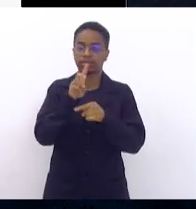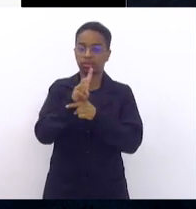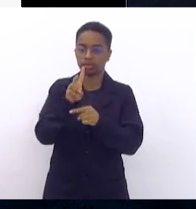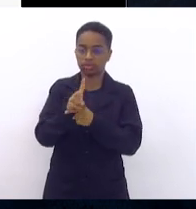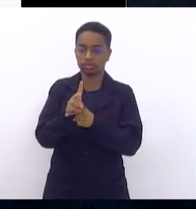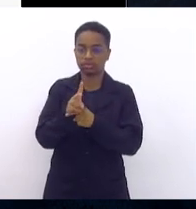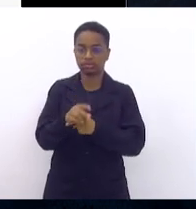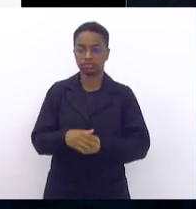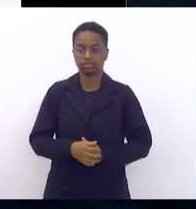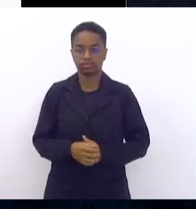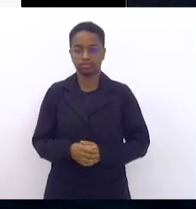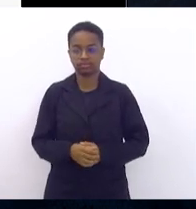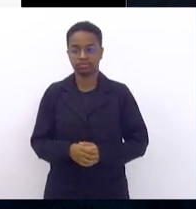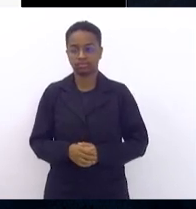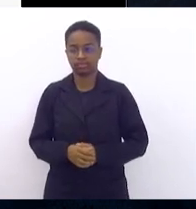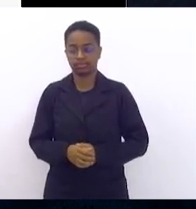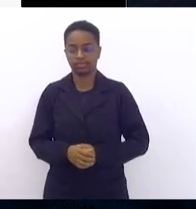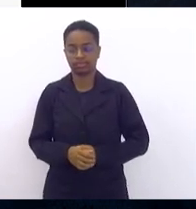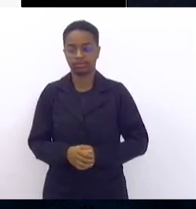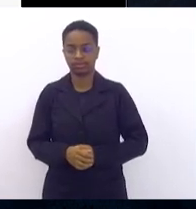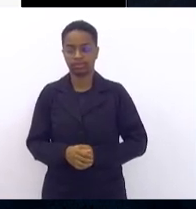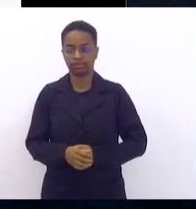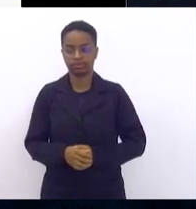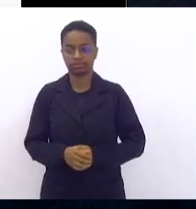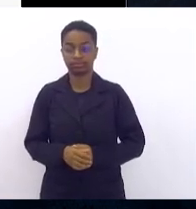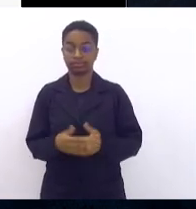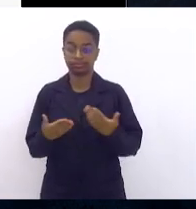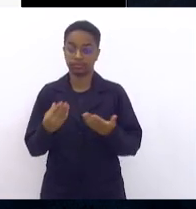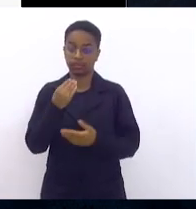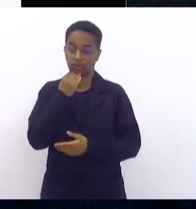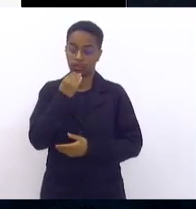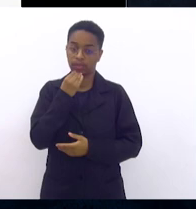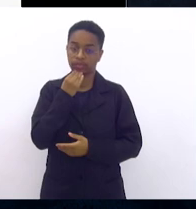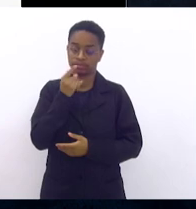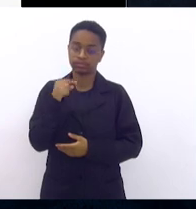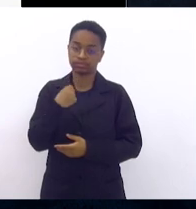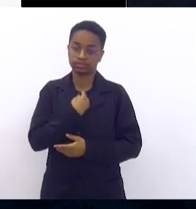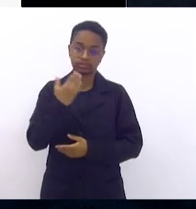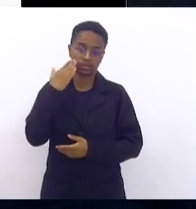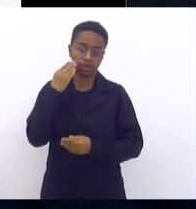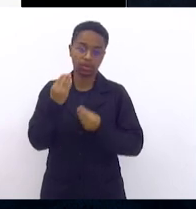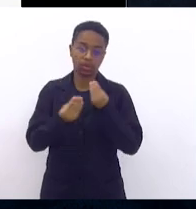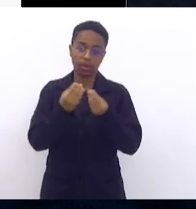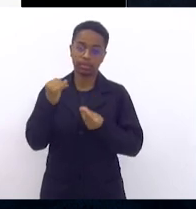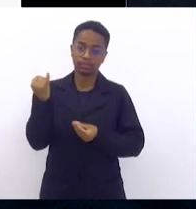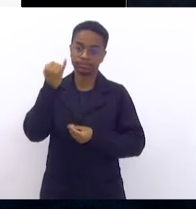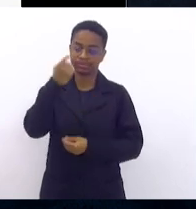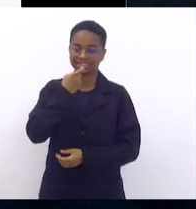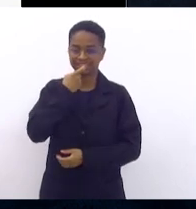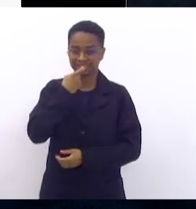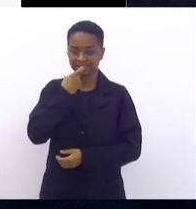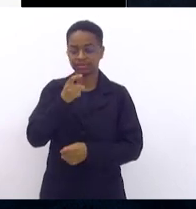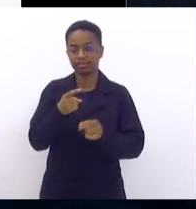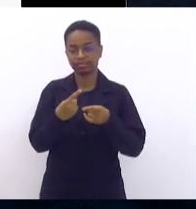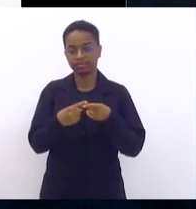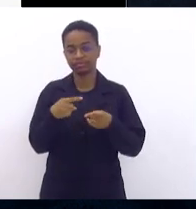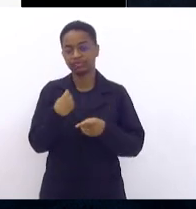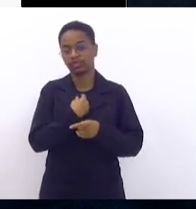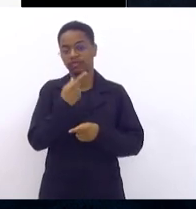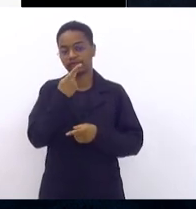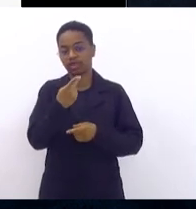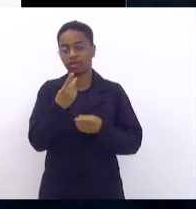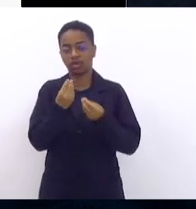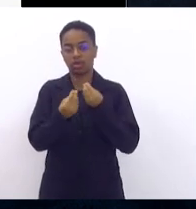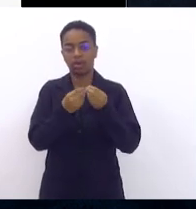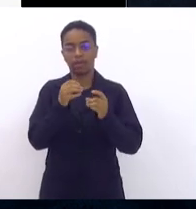e essa é evidente né a importância do plástico como a gente tem falado né do seu Impacto